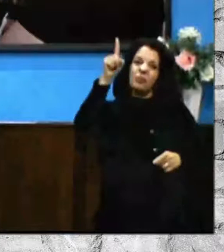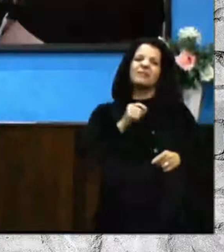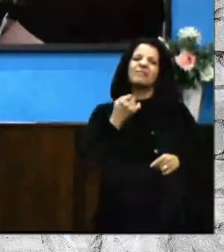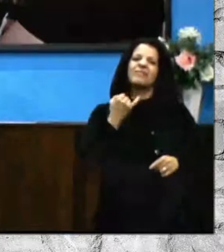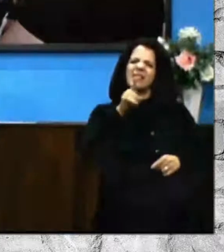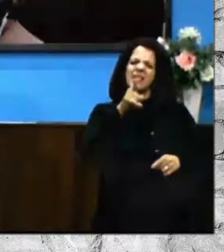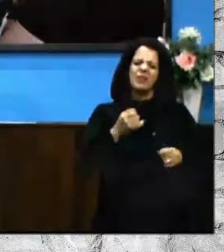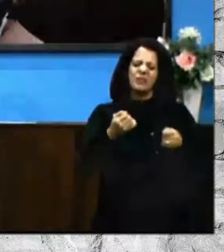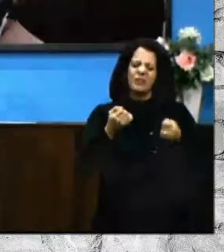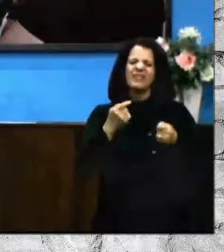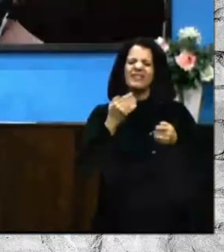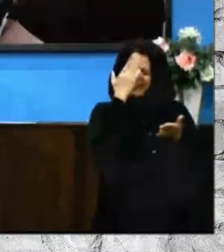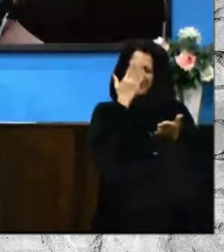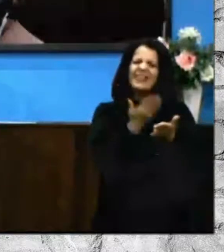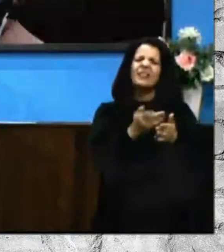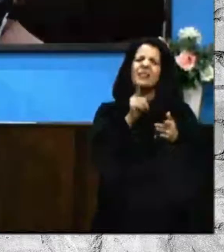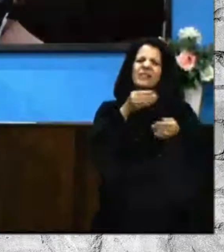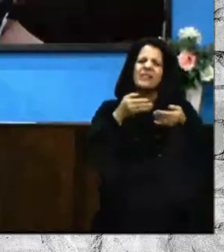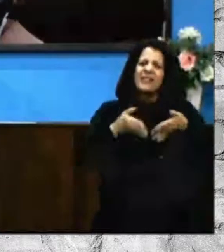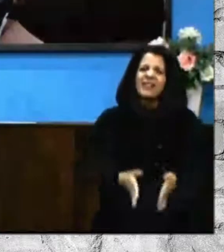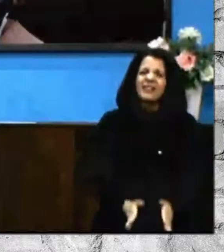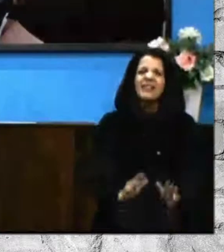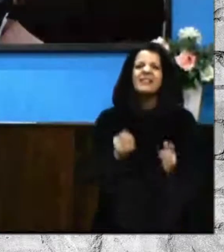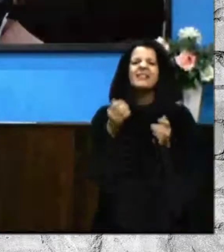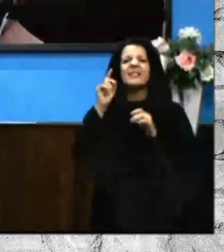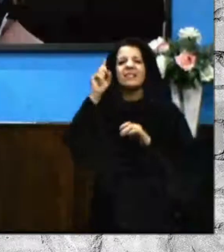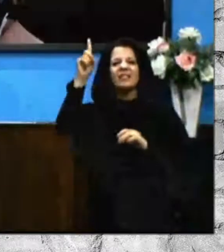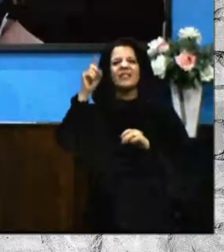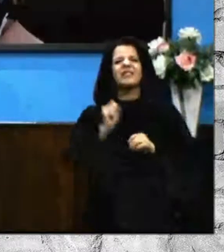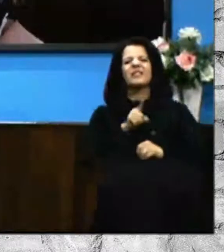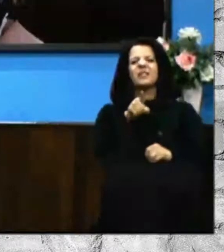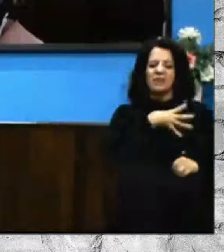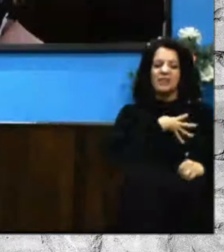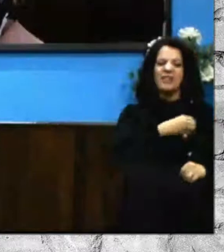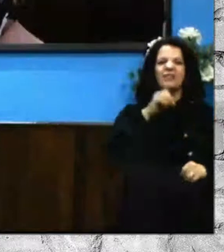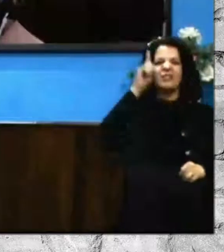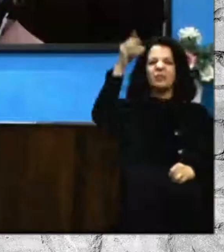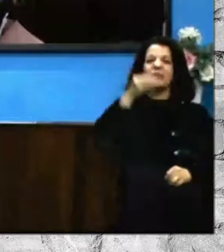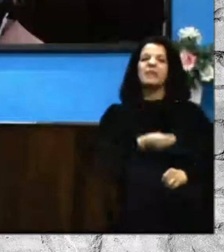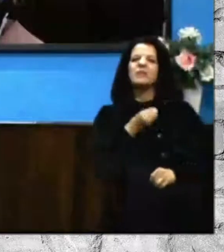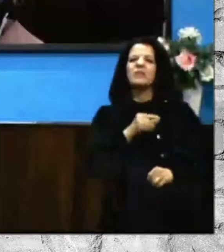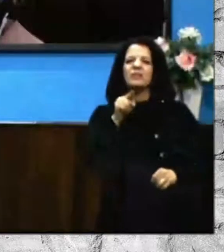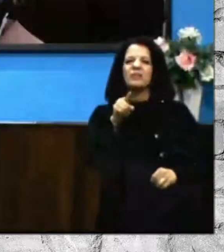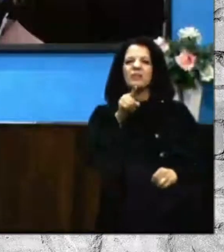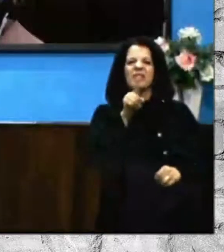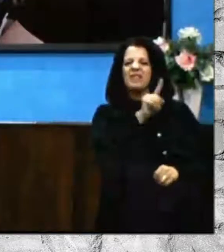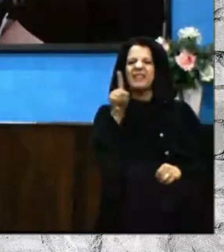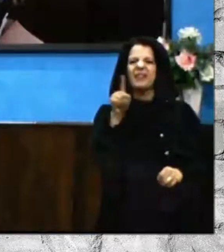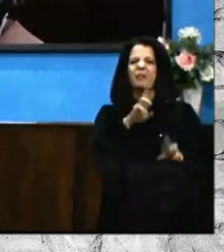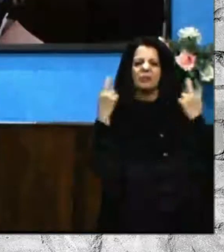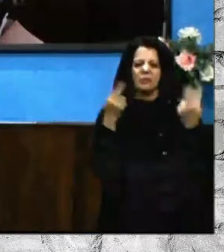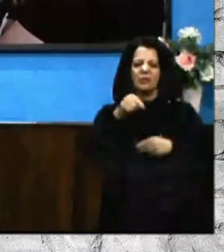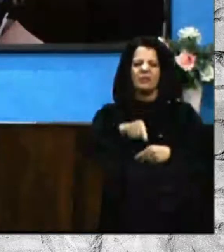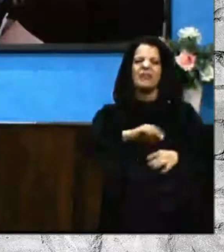de Deus, é regenerado por Deus. Você é filho do Deus vivo. Você não é do reino deste mundo mais.